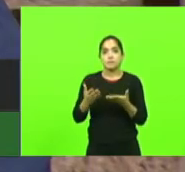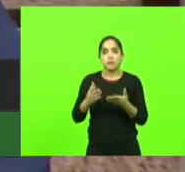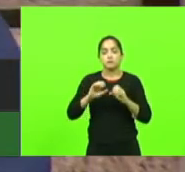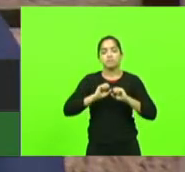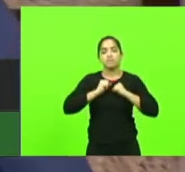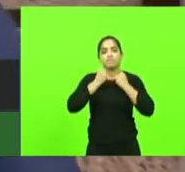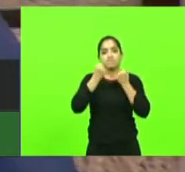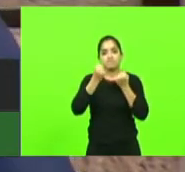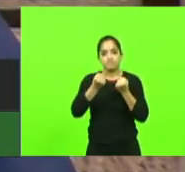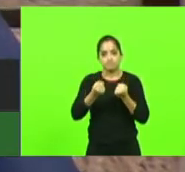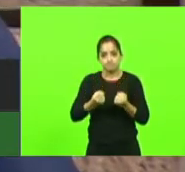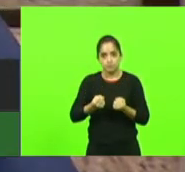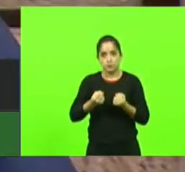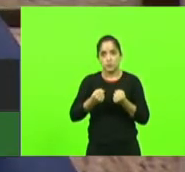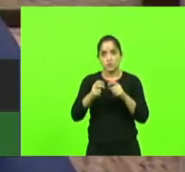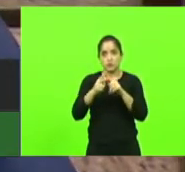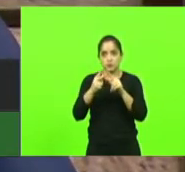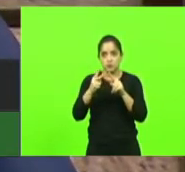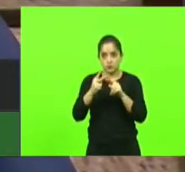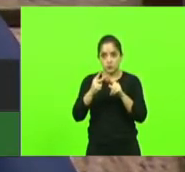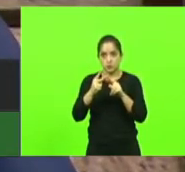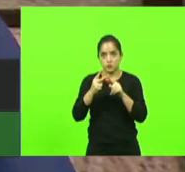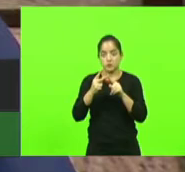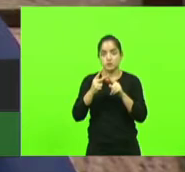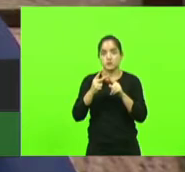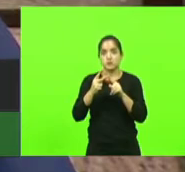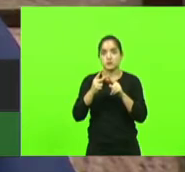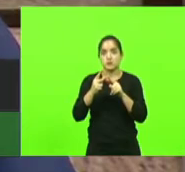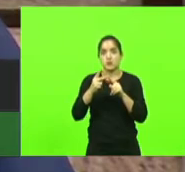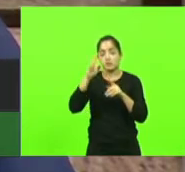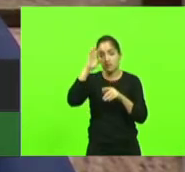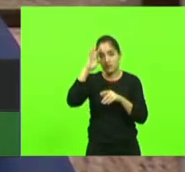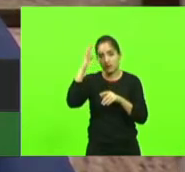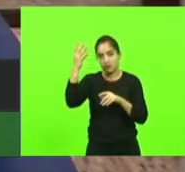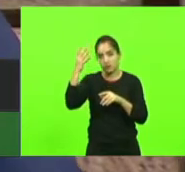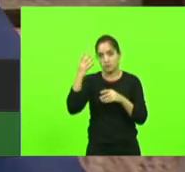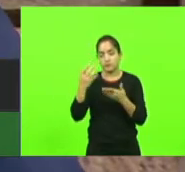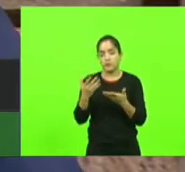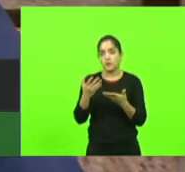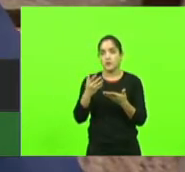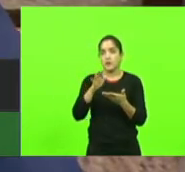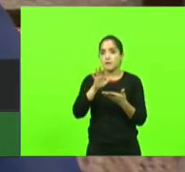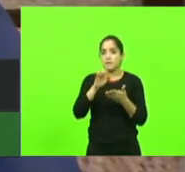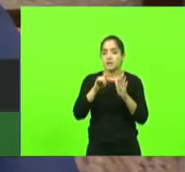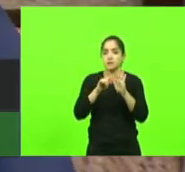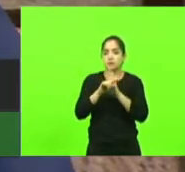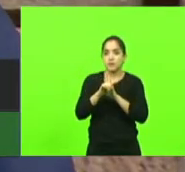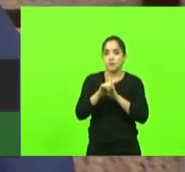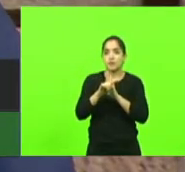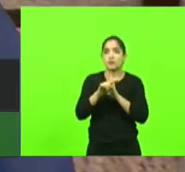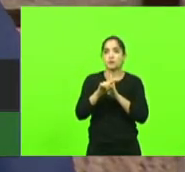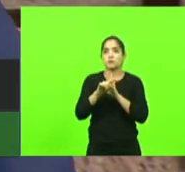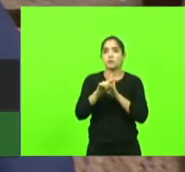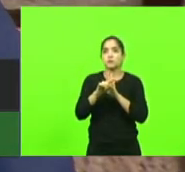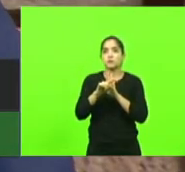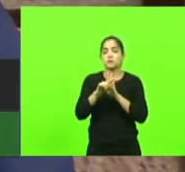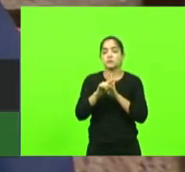esforços, os dois poderes, para resolver a situação. Mas uma pergunta que não cala